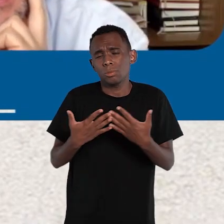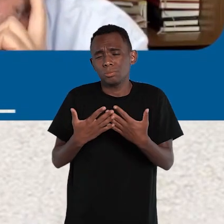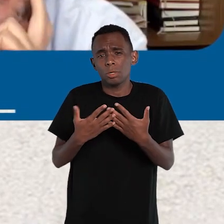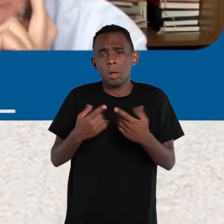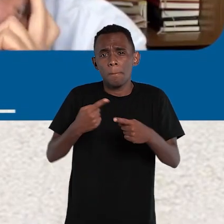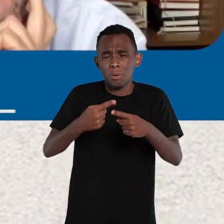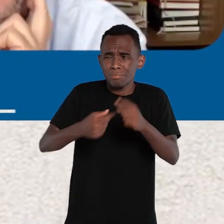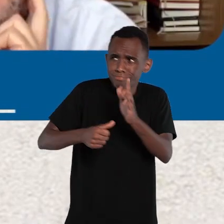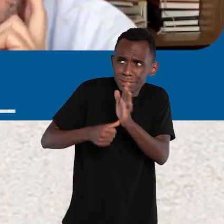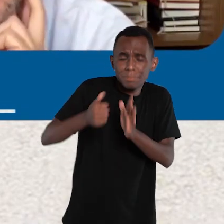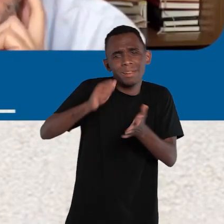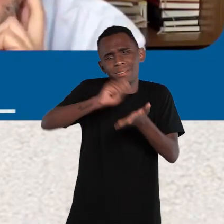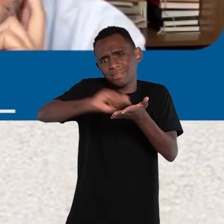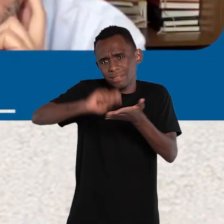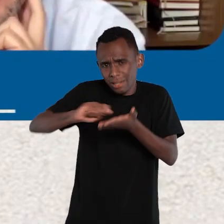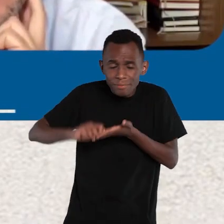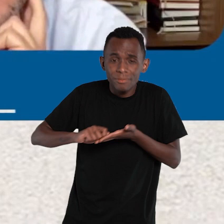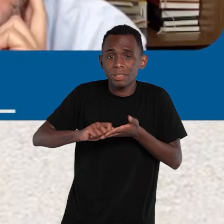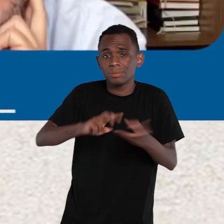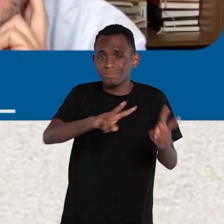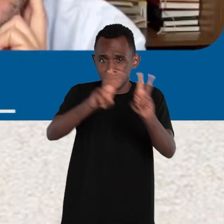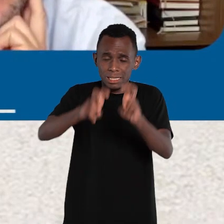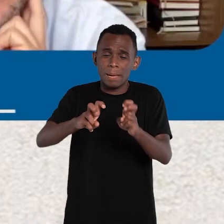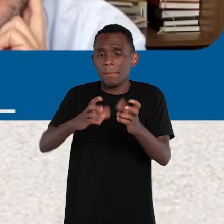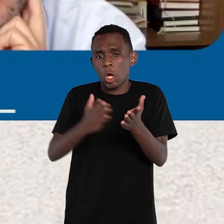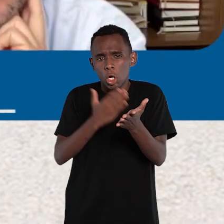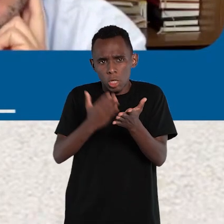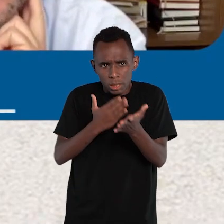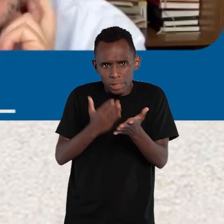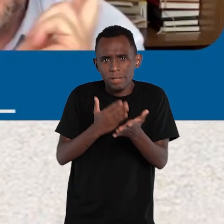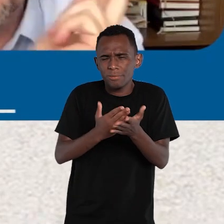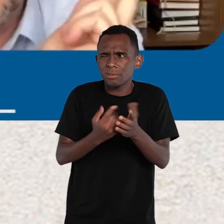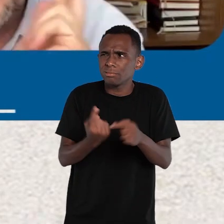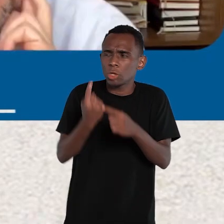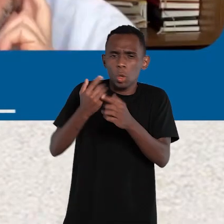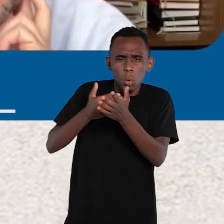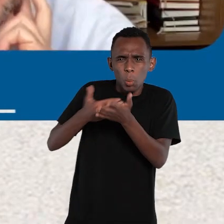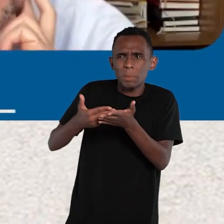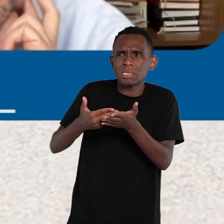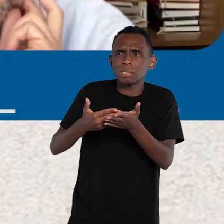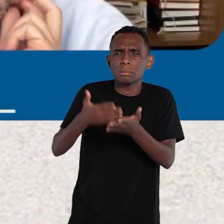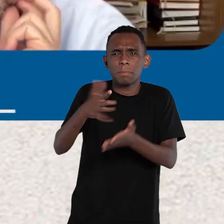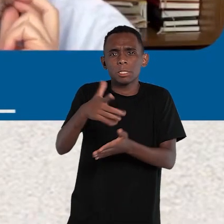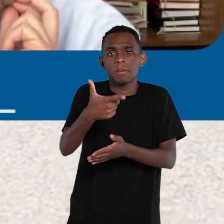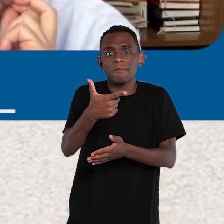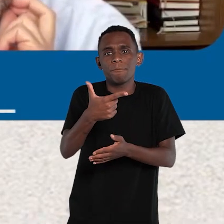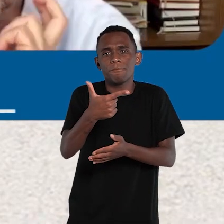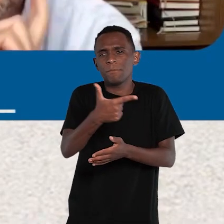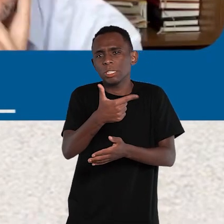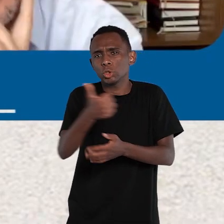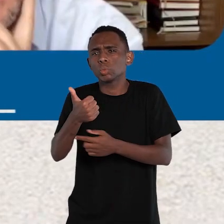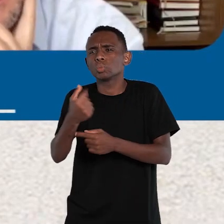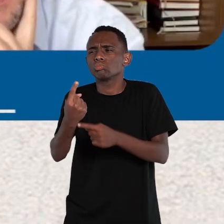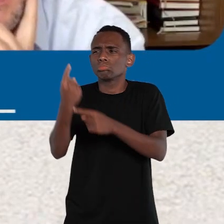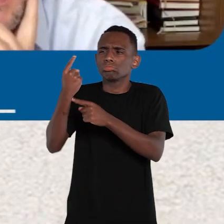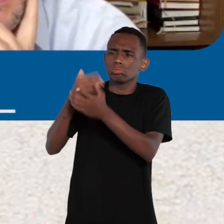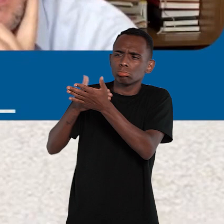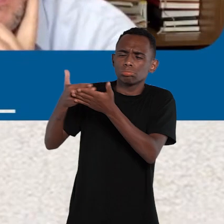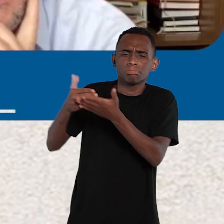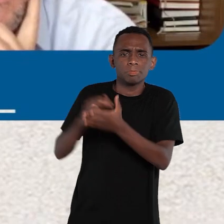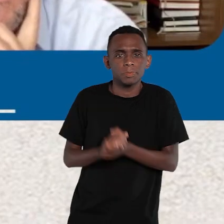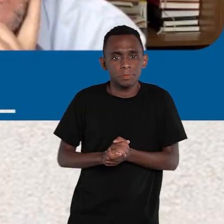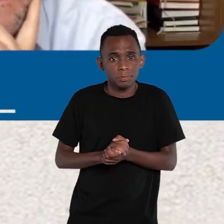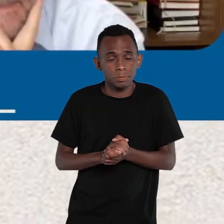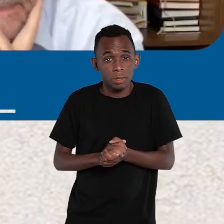Porque ele foi o primeiro a escrever sobre o livro, quando o livro saiu originalmente há 21 anos. Pois é, vamos